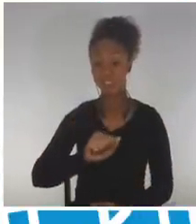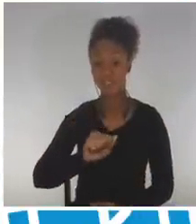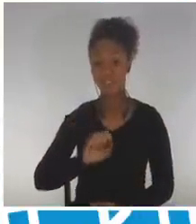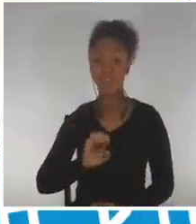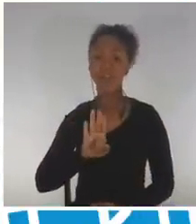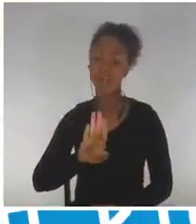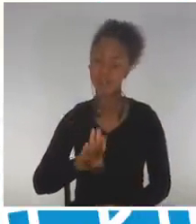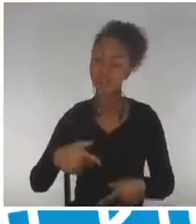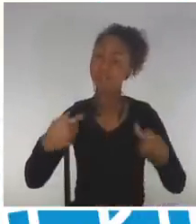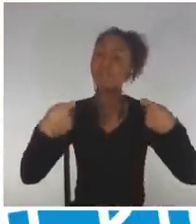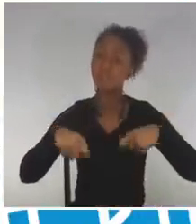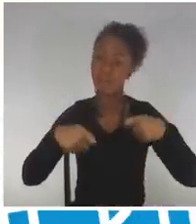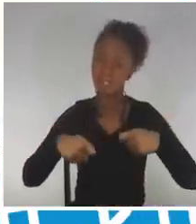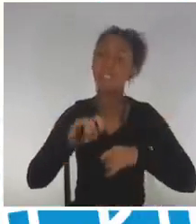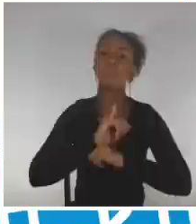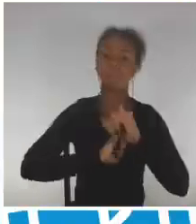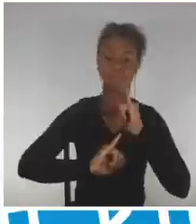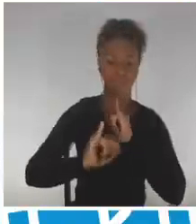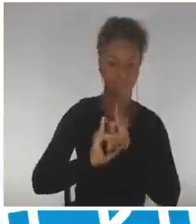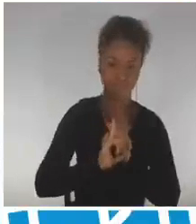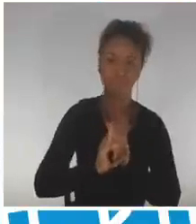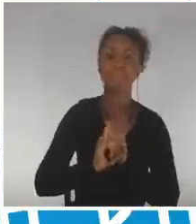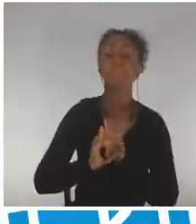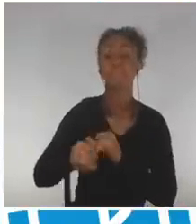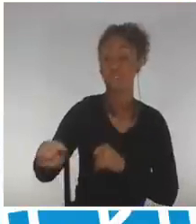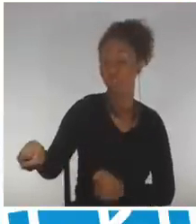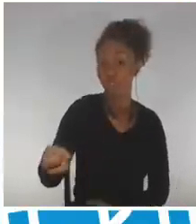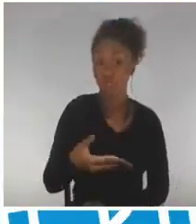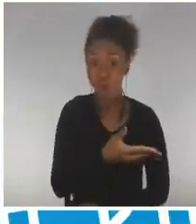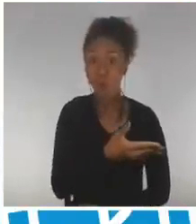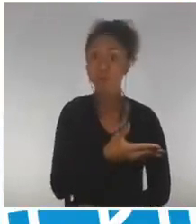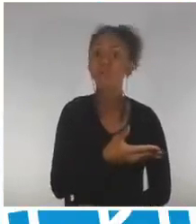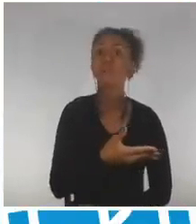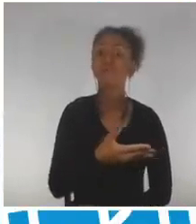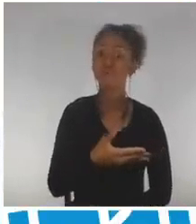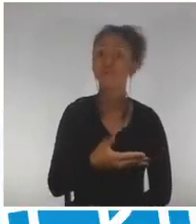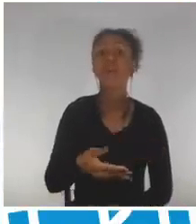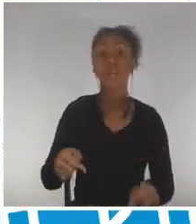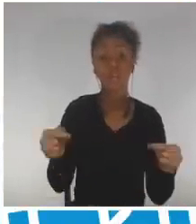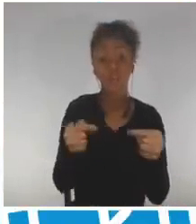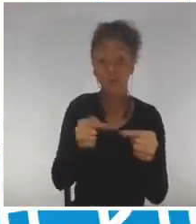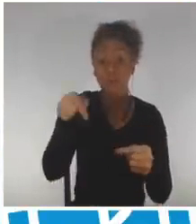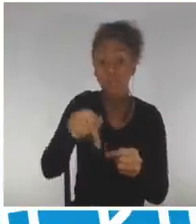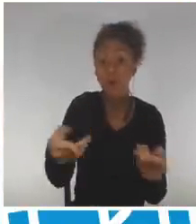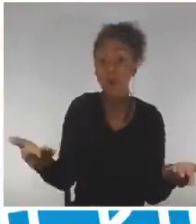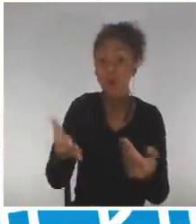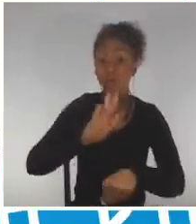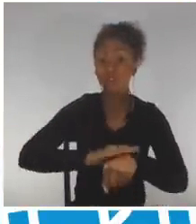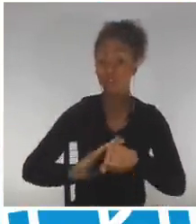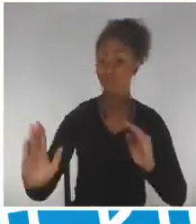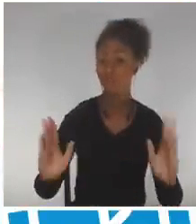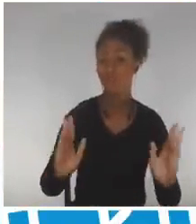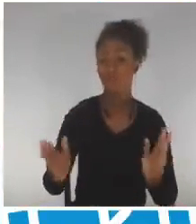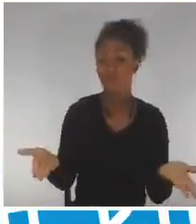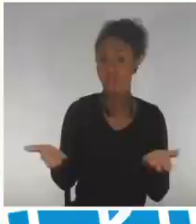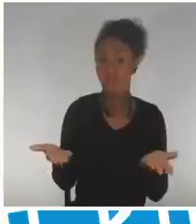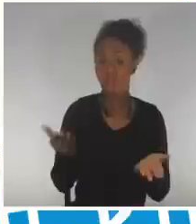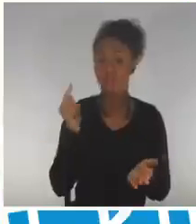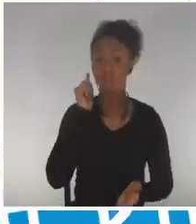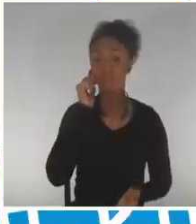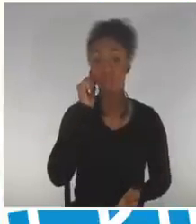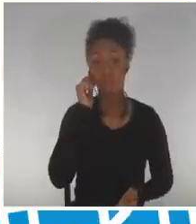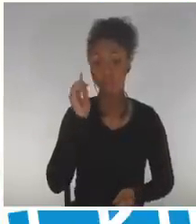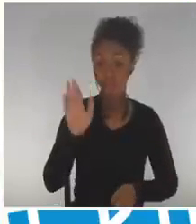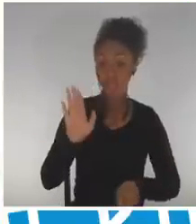digital, inovador, que contemple as demandas do mundo hoje. A BNCC, ao